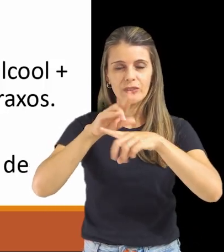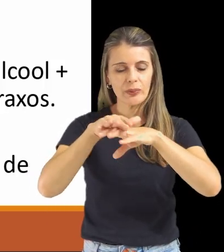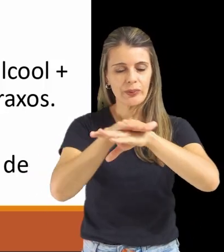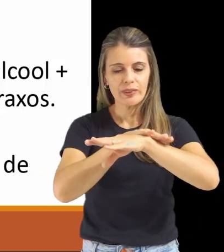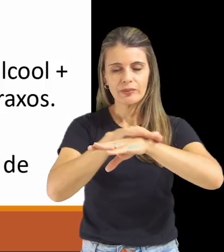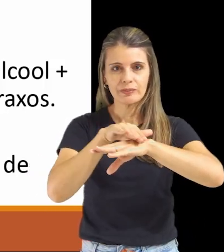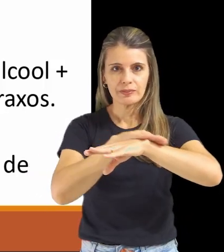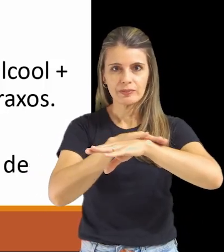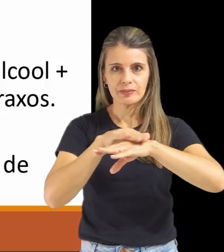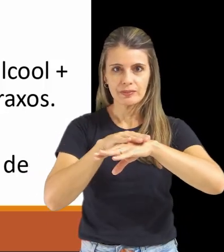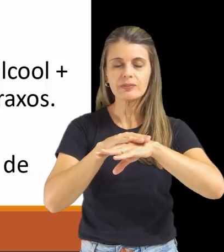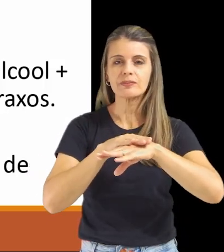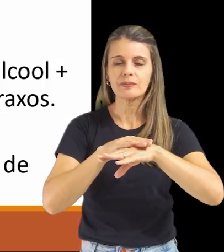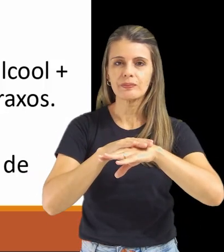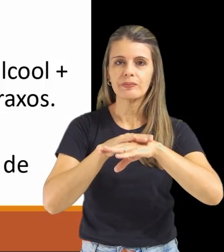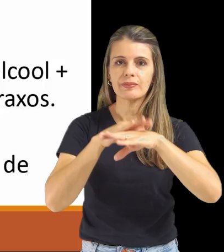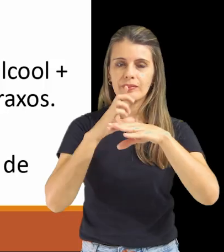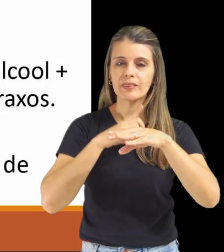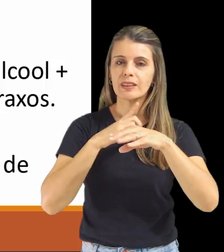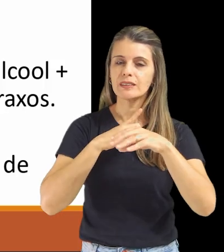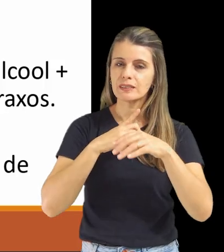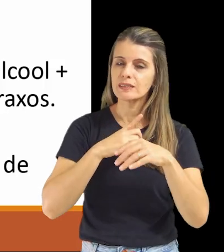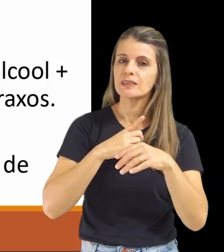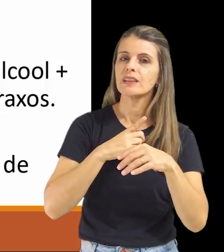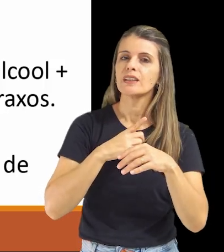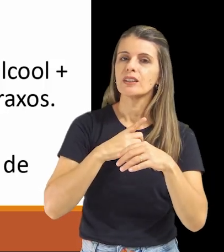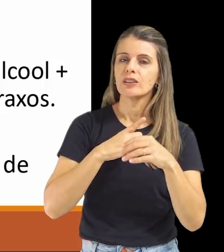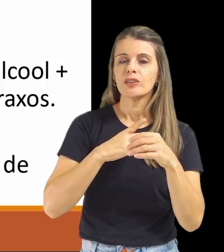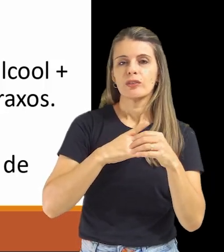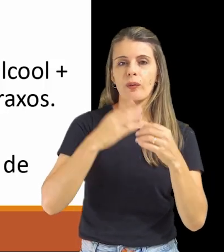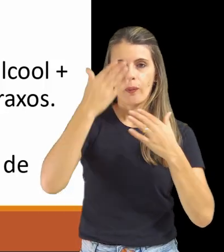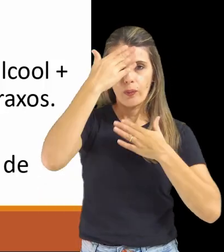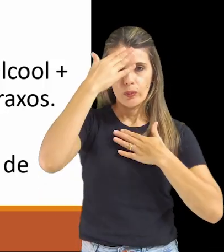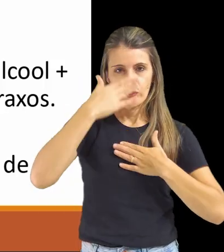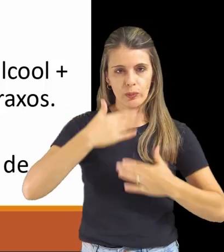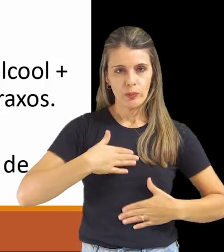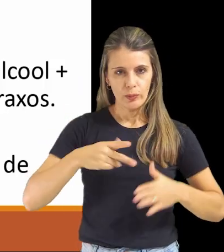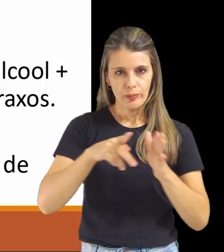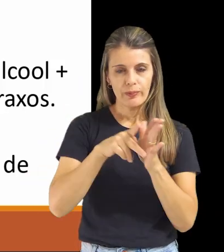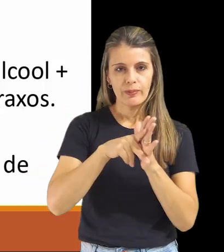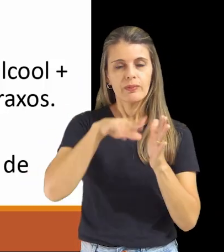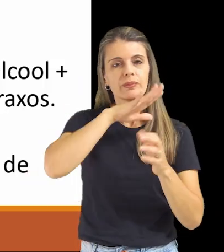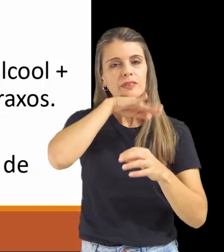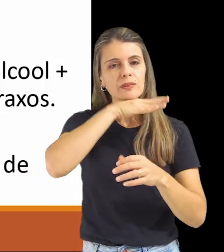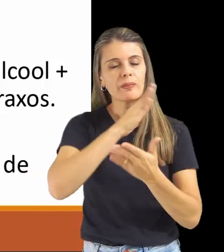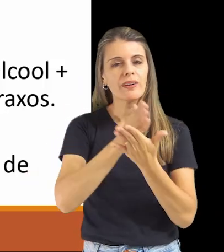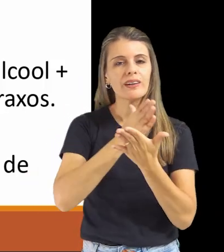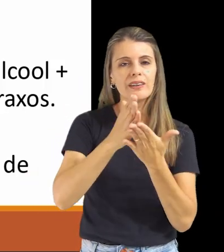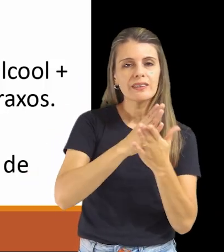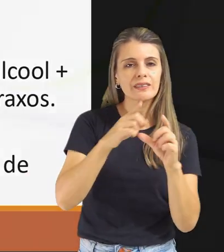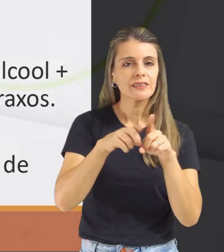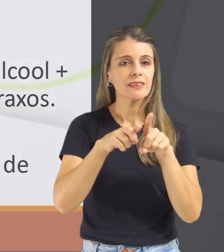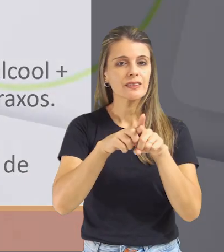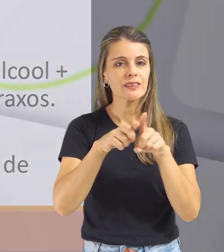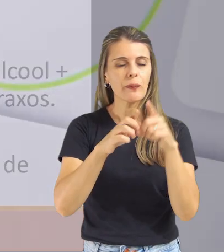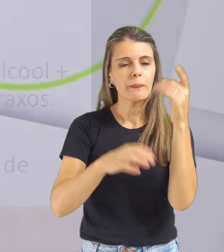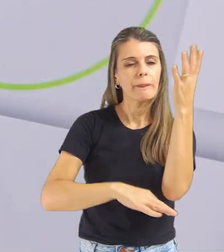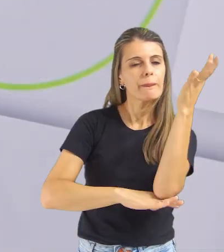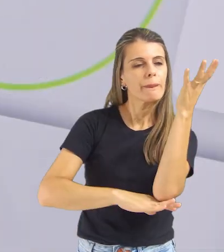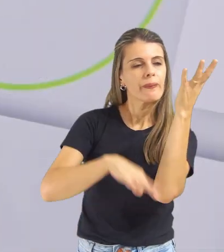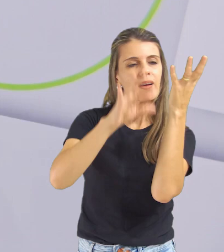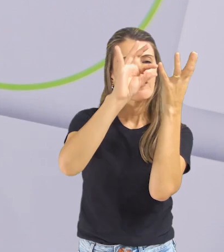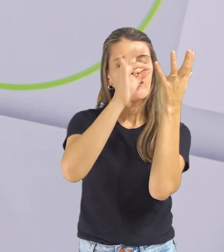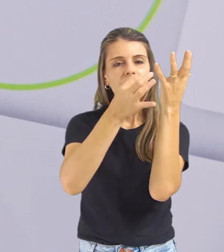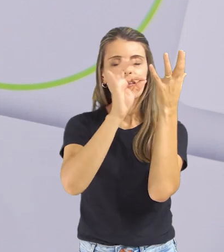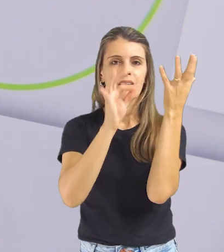a superfície, e está presente no revestimento corporal de animais e plantas. Então, ela é uma